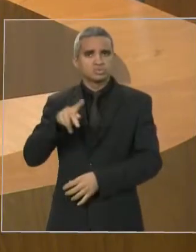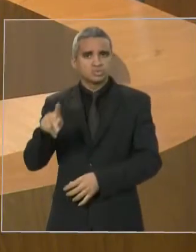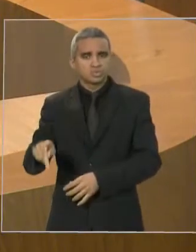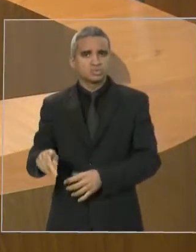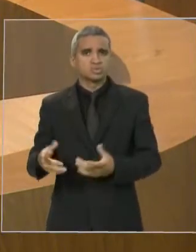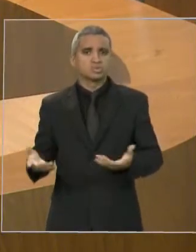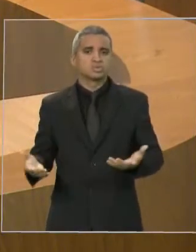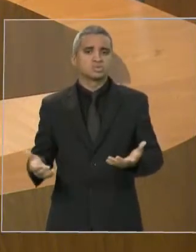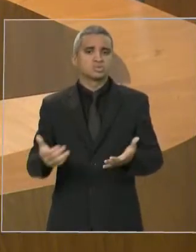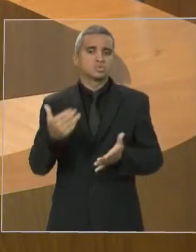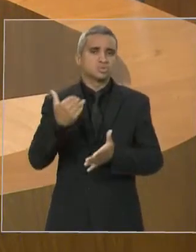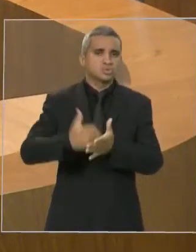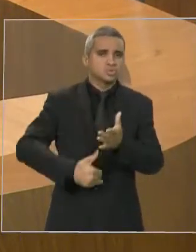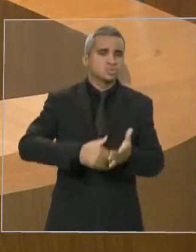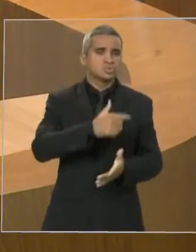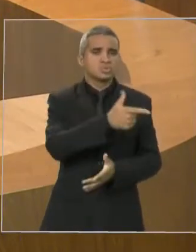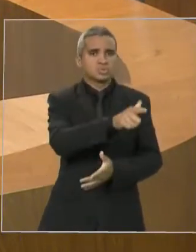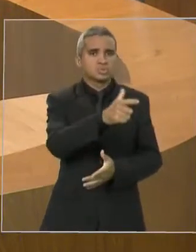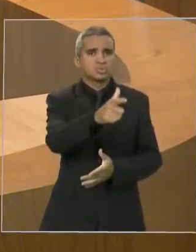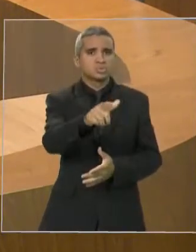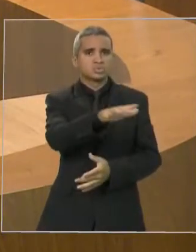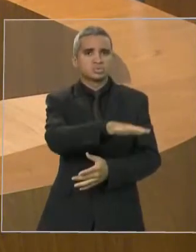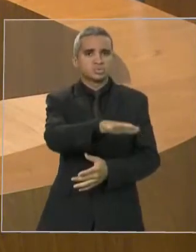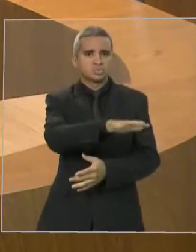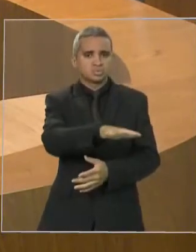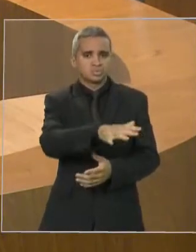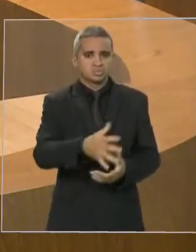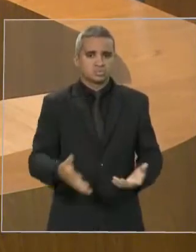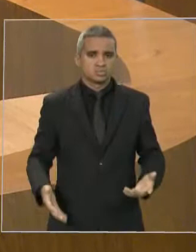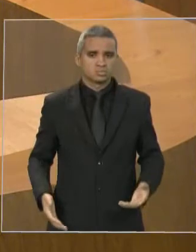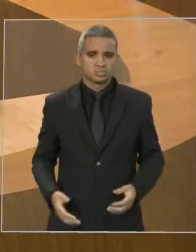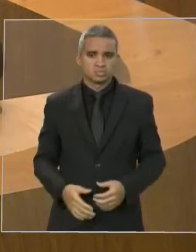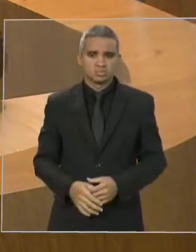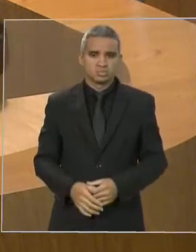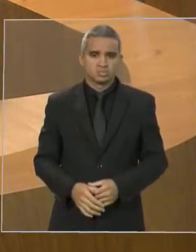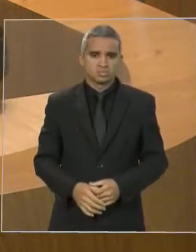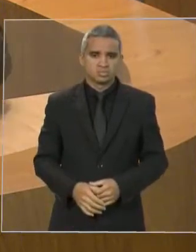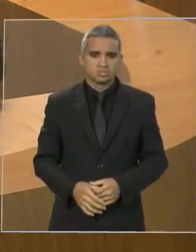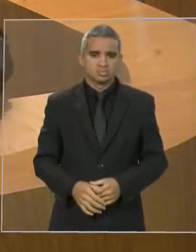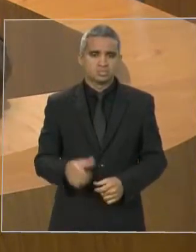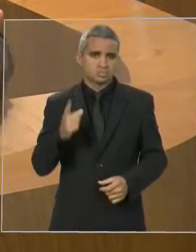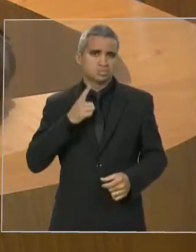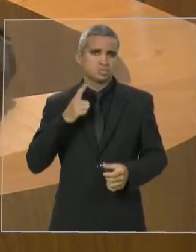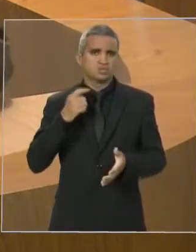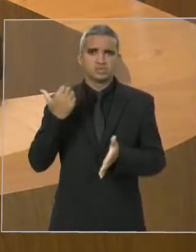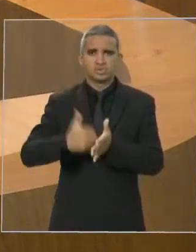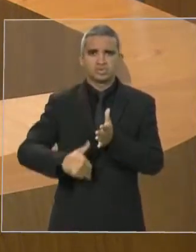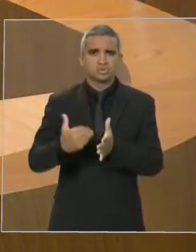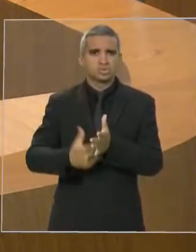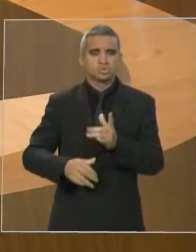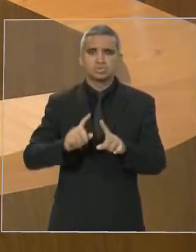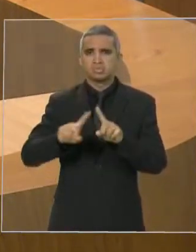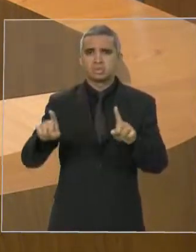demais segmentos. Houve descontos abusivos, sem uma justificativa.